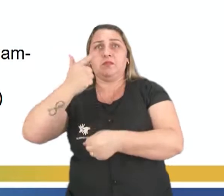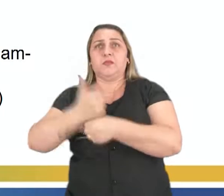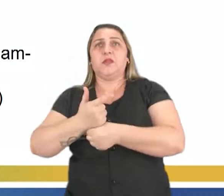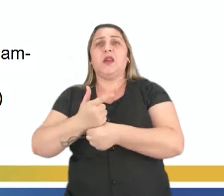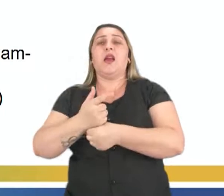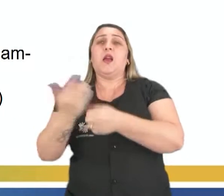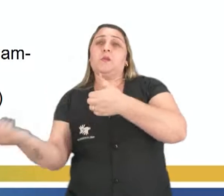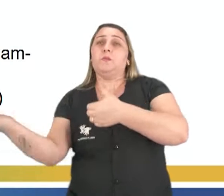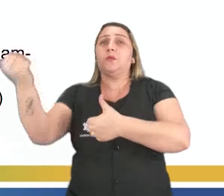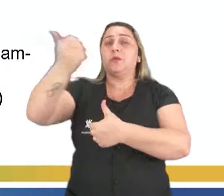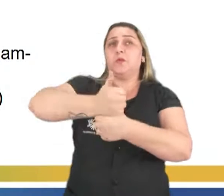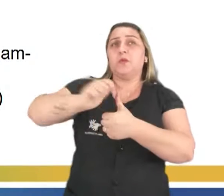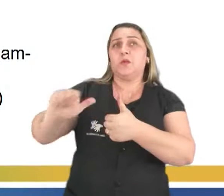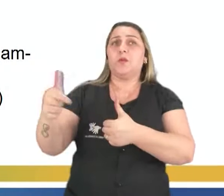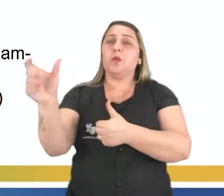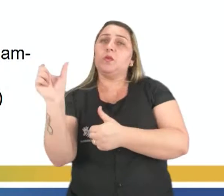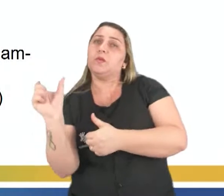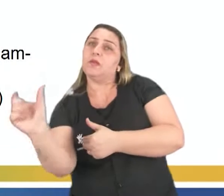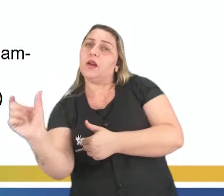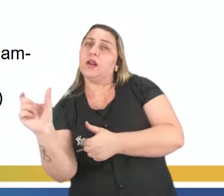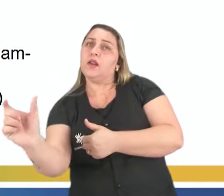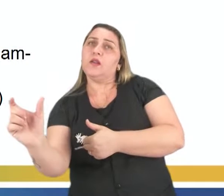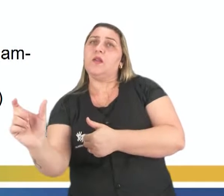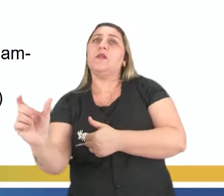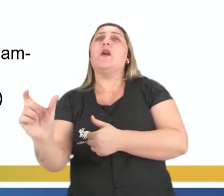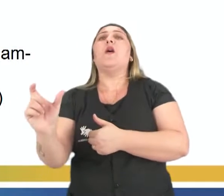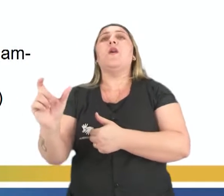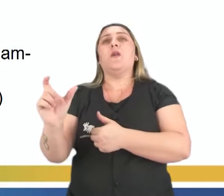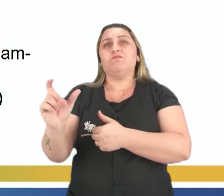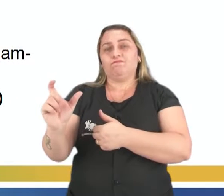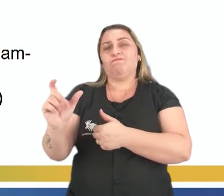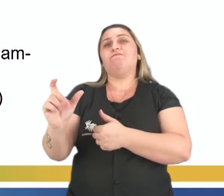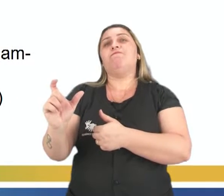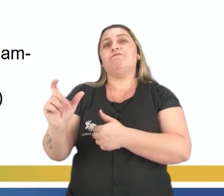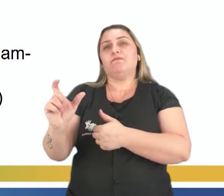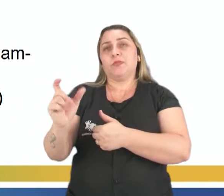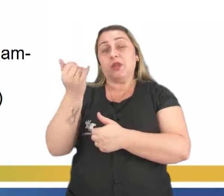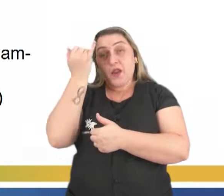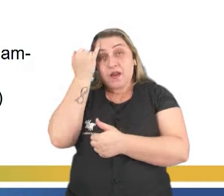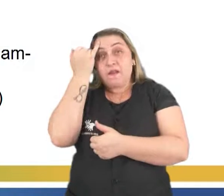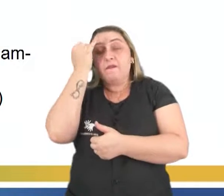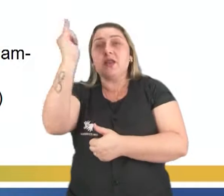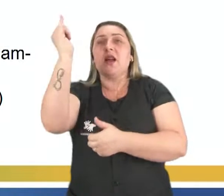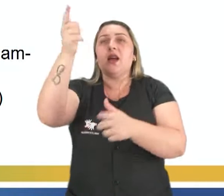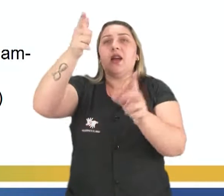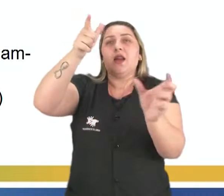termo é substituído por outro termo ou por uma locução como forma de evitar